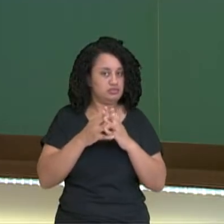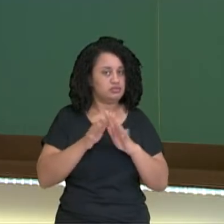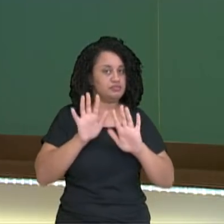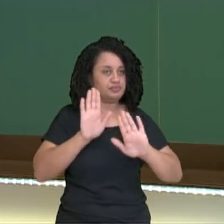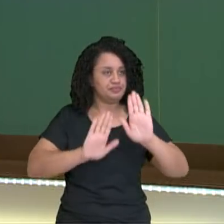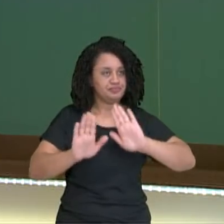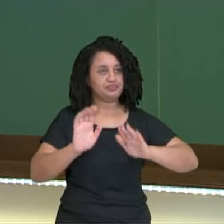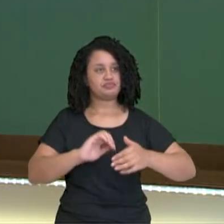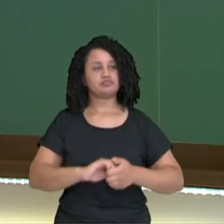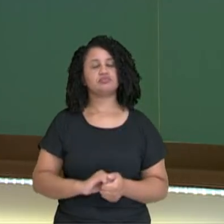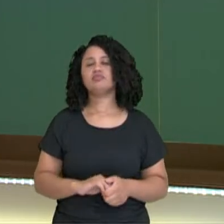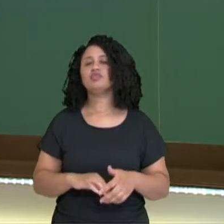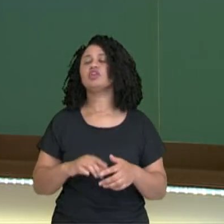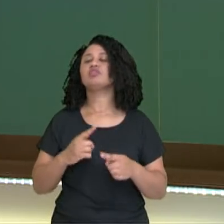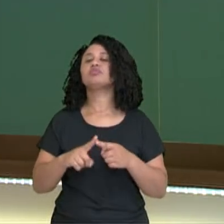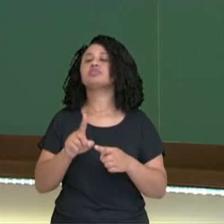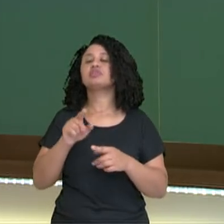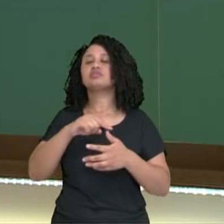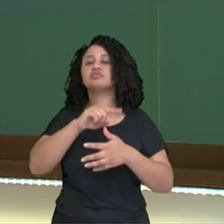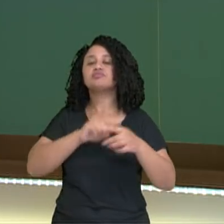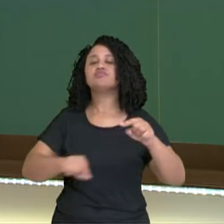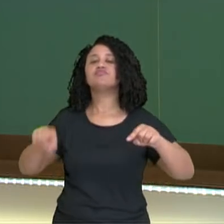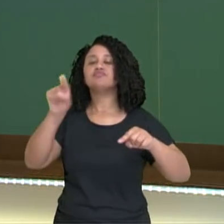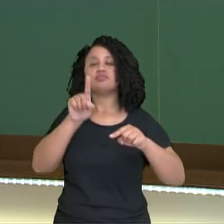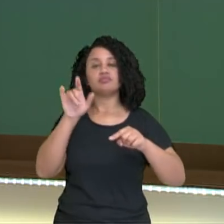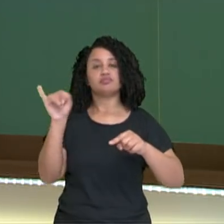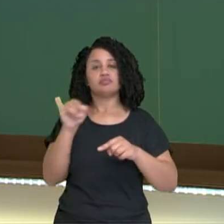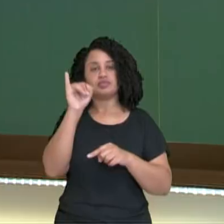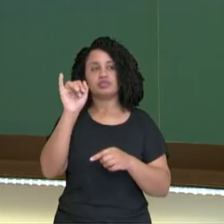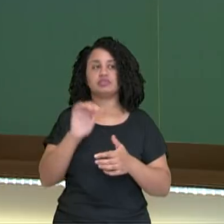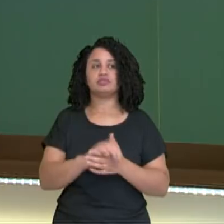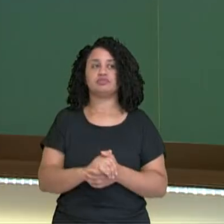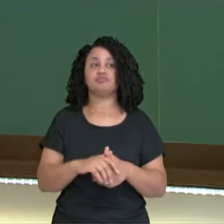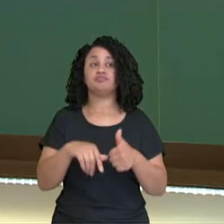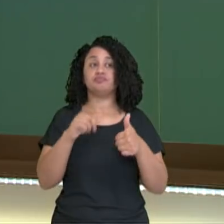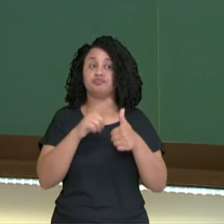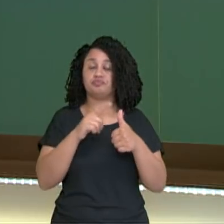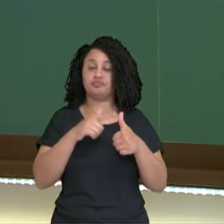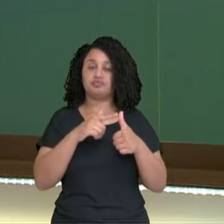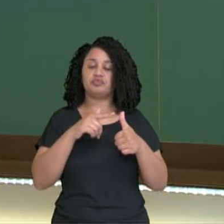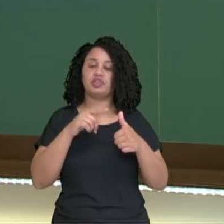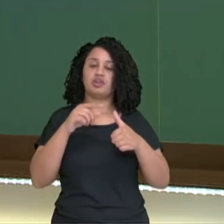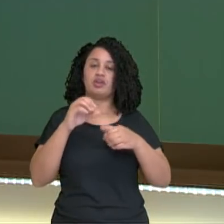qual é a importância desse ciclo? Então, vejam só, o elemento químico, o carbono, ele pode ser encontrado